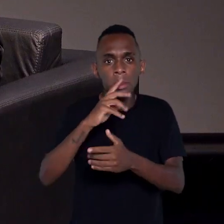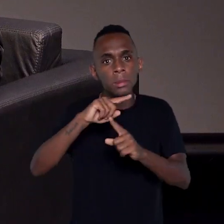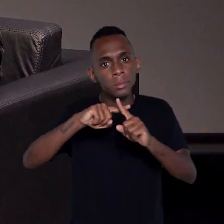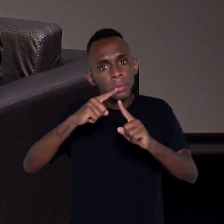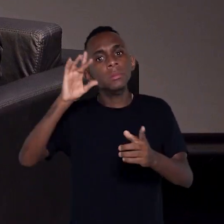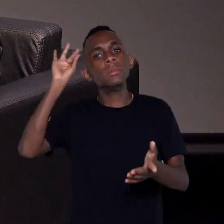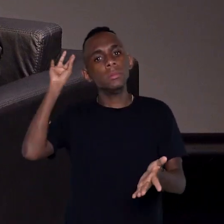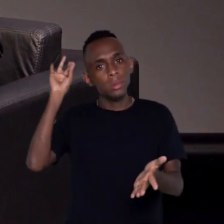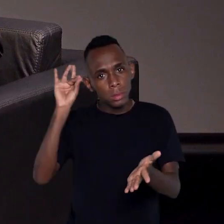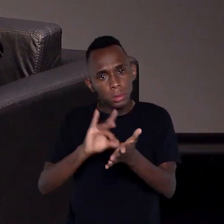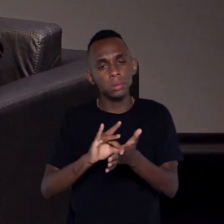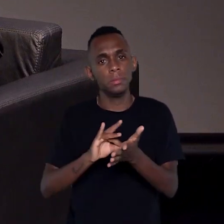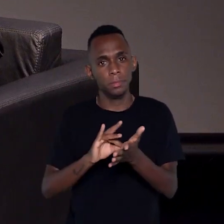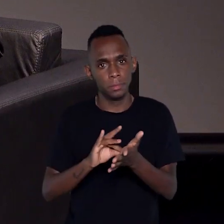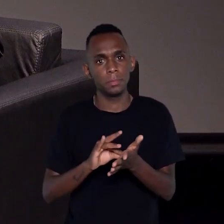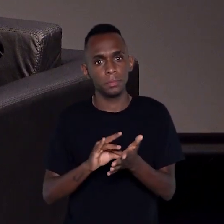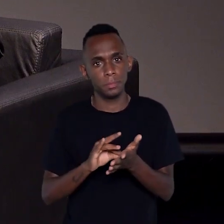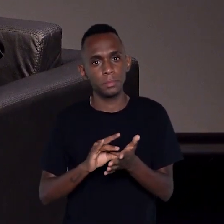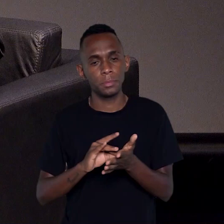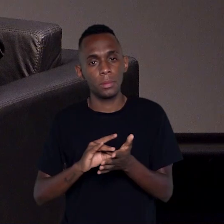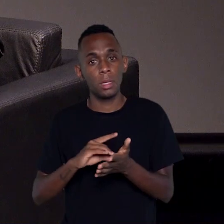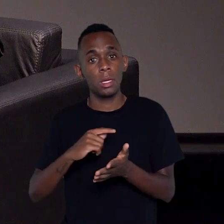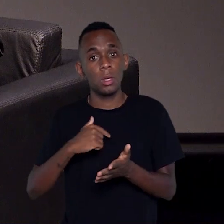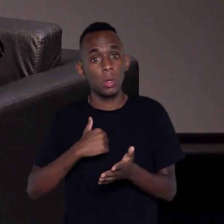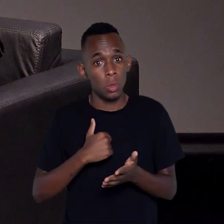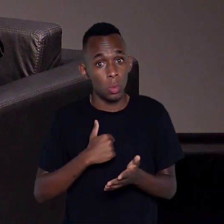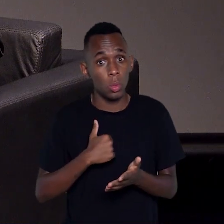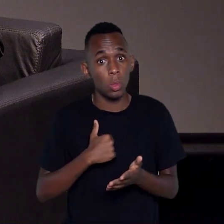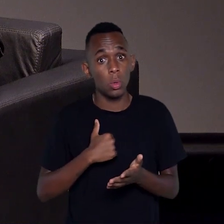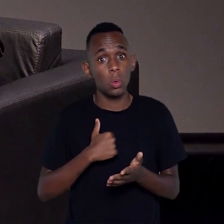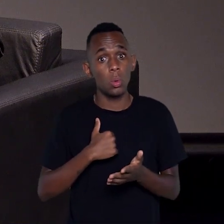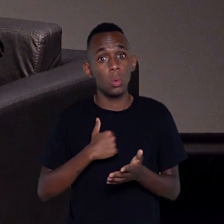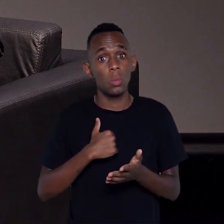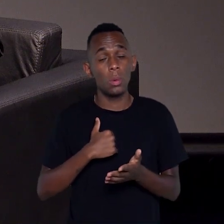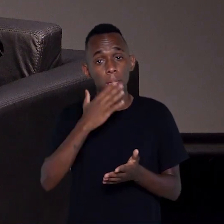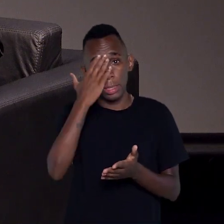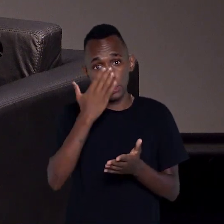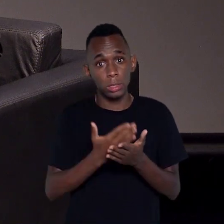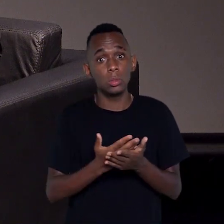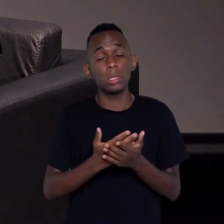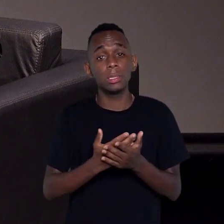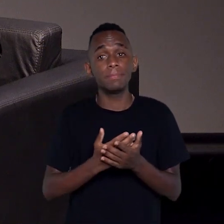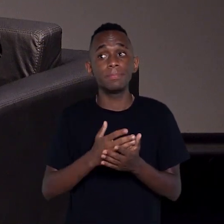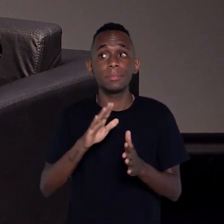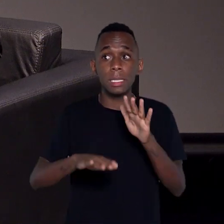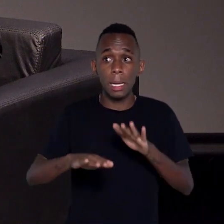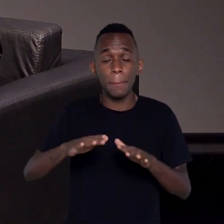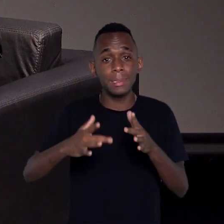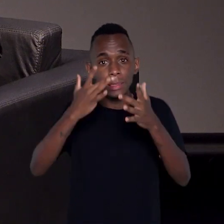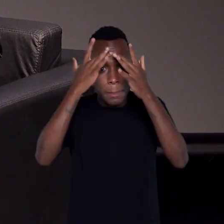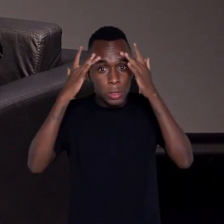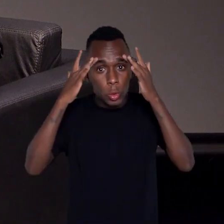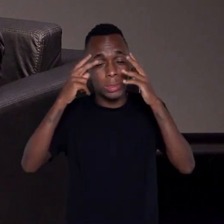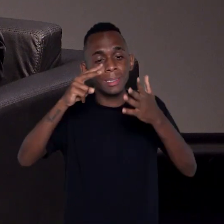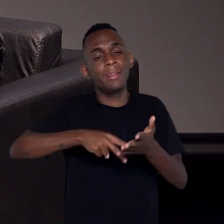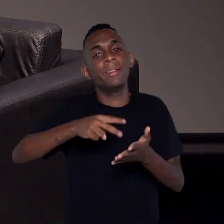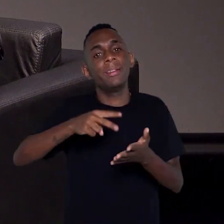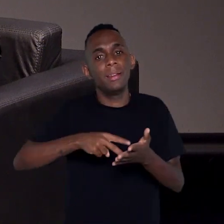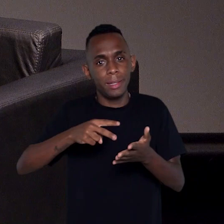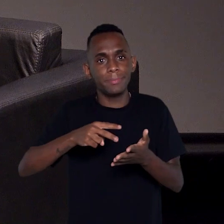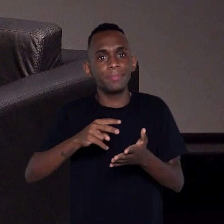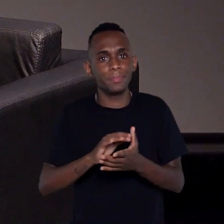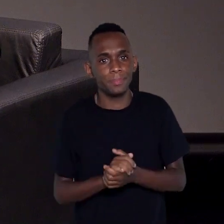mudança consistente, e eu acho que isso é demandado muito pelo leitor, né? É por quem lê, que